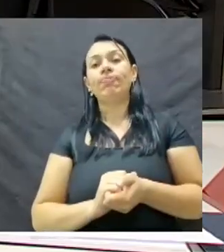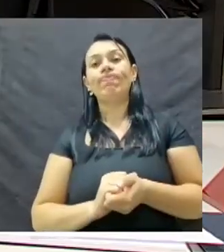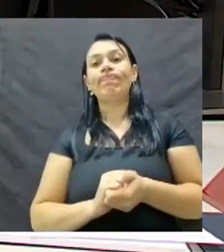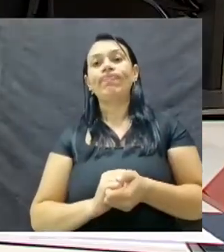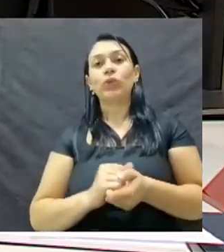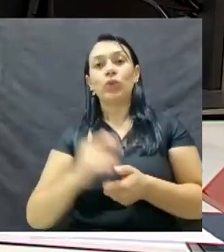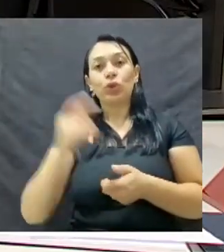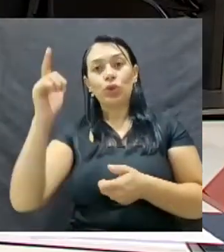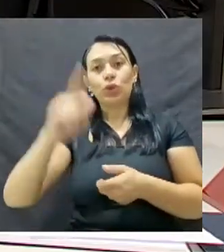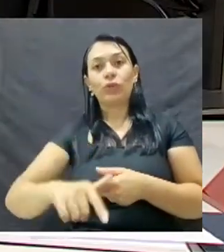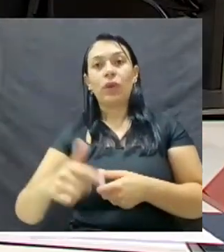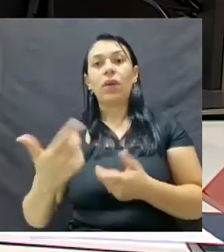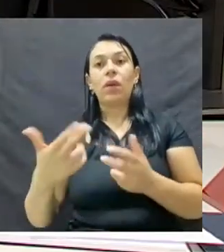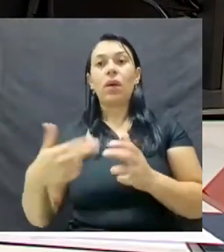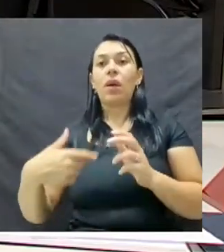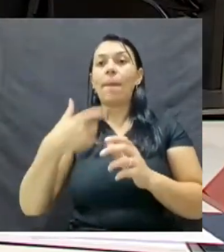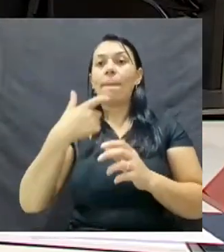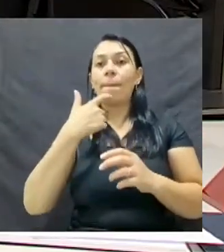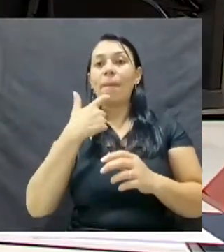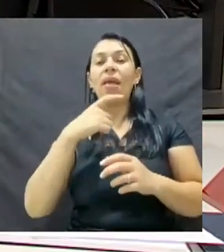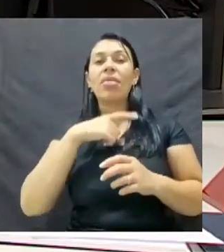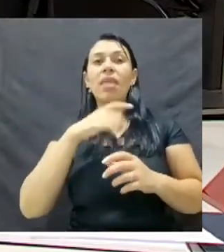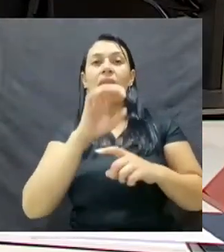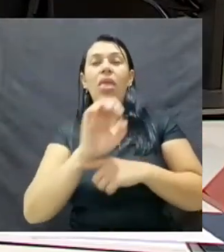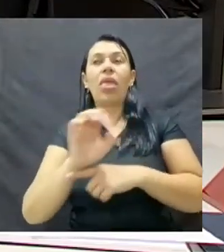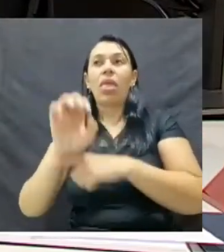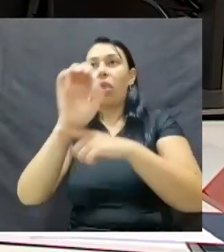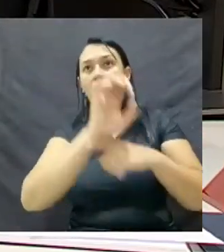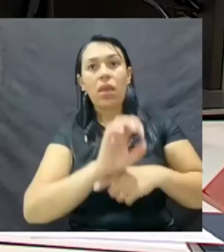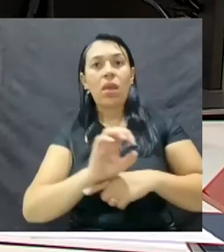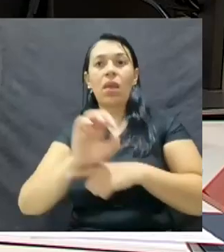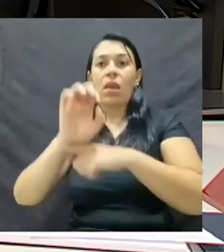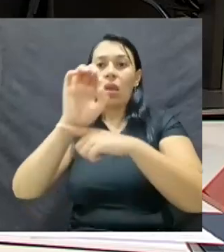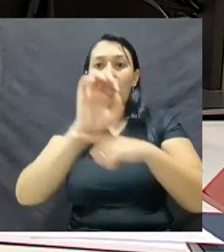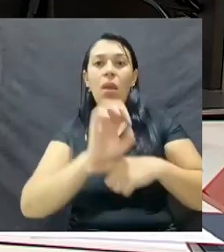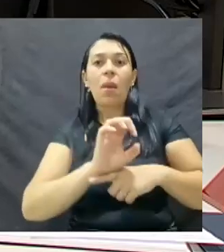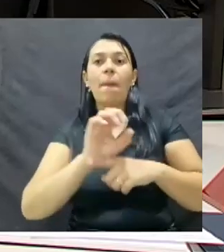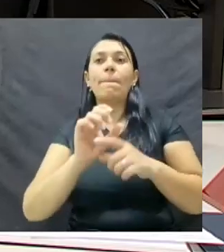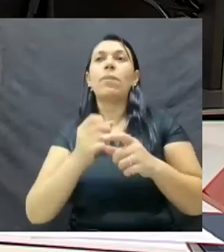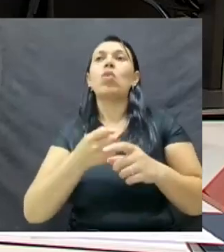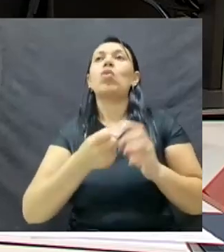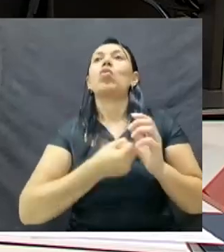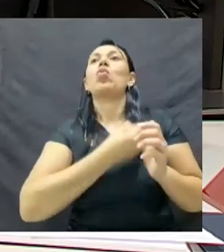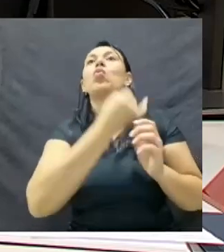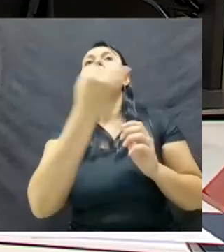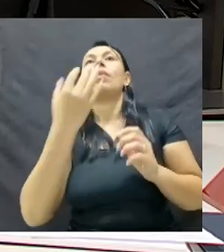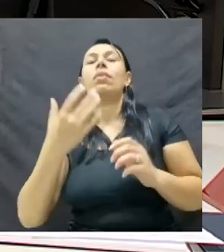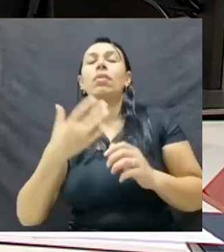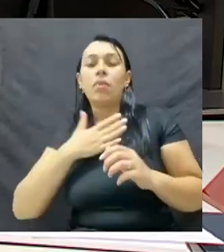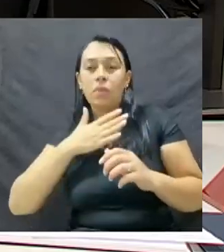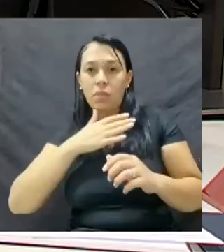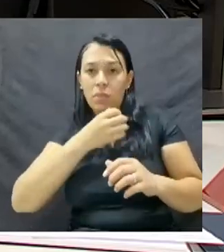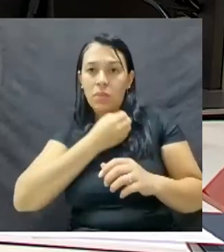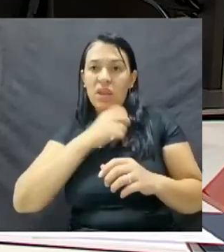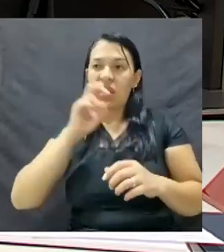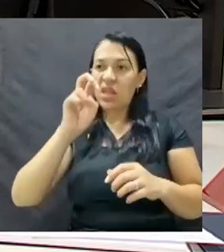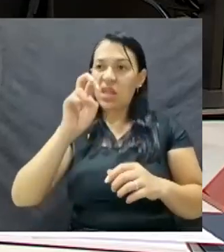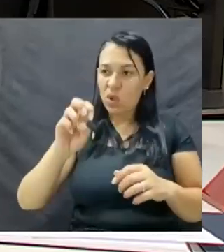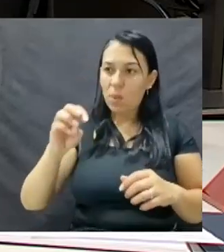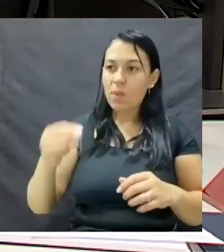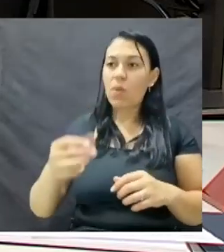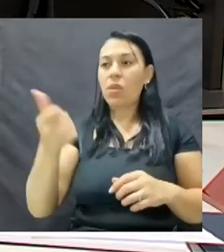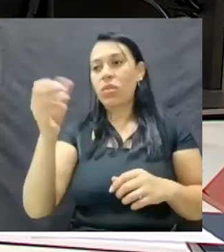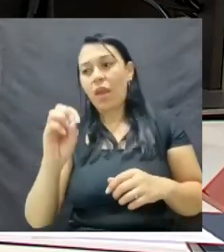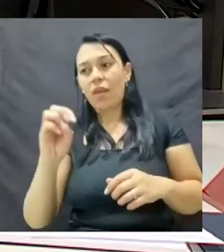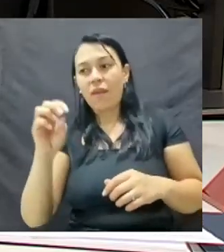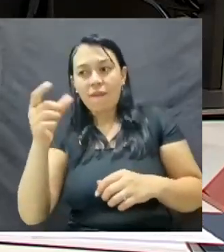temos cidades no estado de São Paulo com o mais variado número de habitantes, com 5 mil habitantes, 10 mil habitantes, 20 mil habitantes. Uma cidade